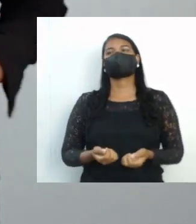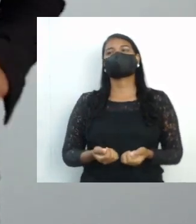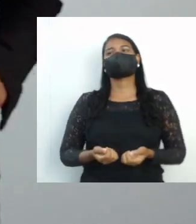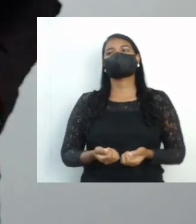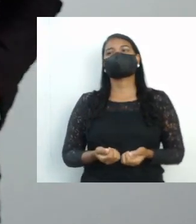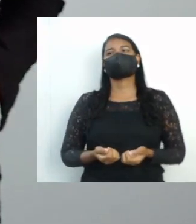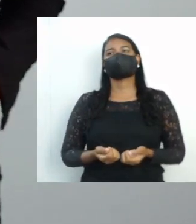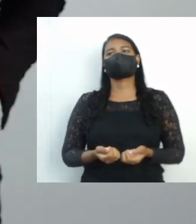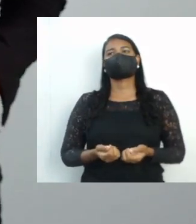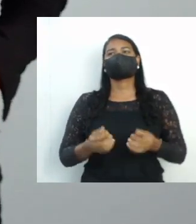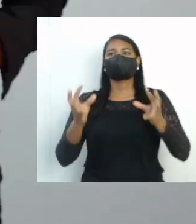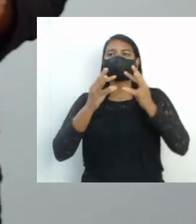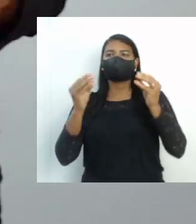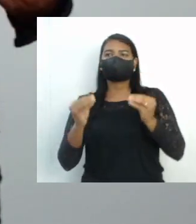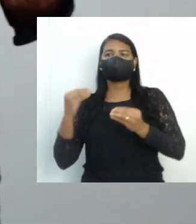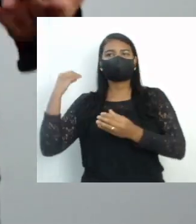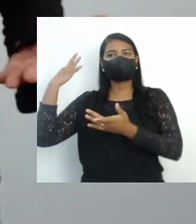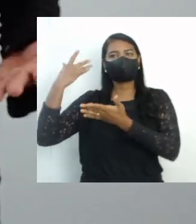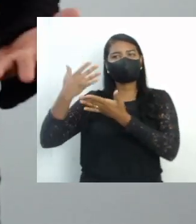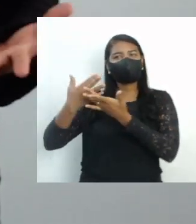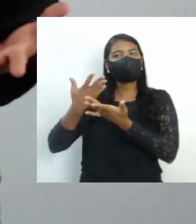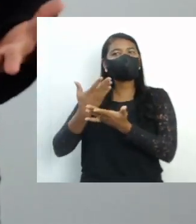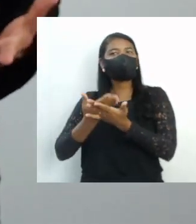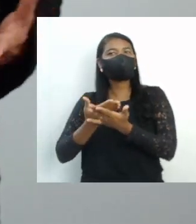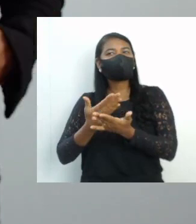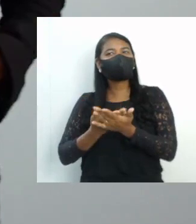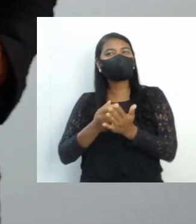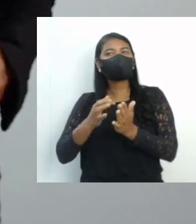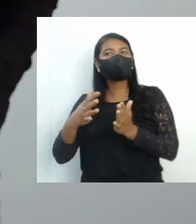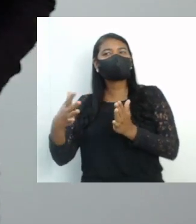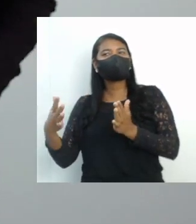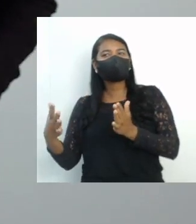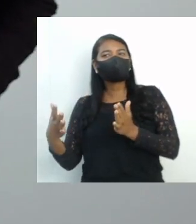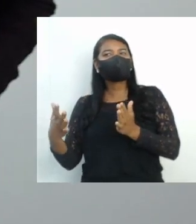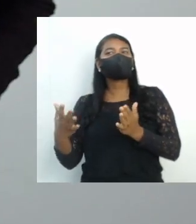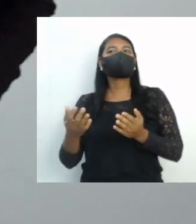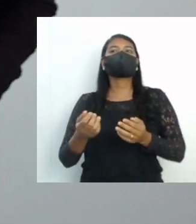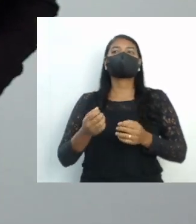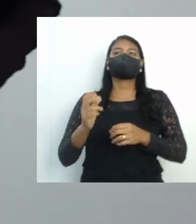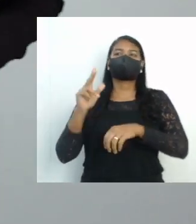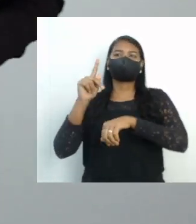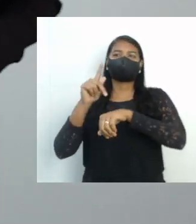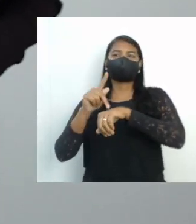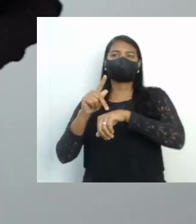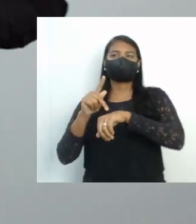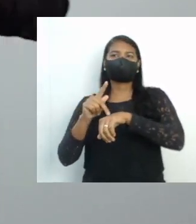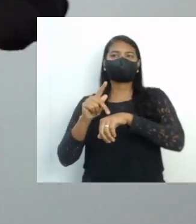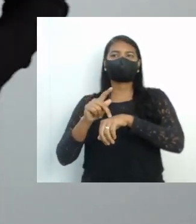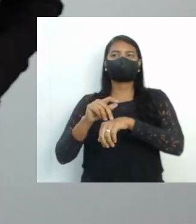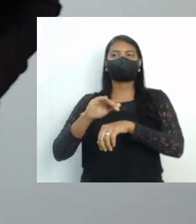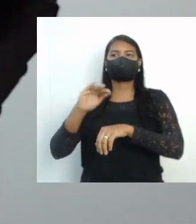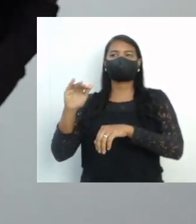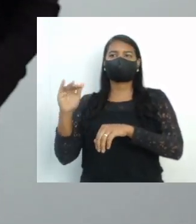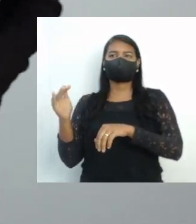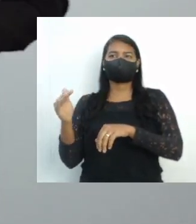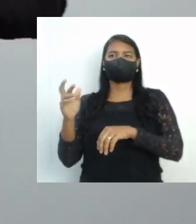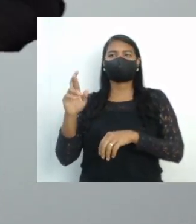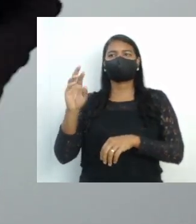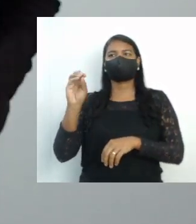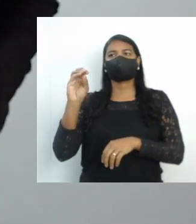da revisão. Revisão de qual assunto? Da formação das rochas. Hoje é a aula de